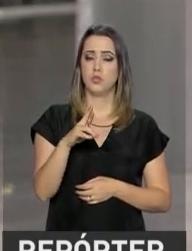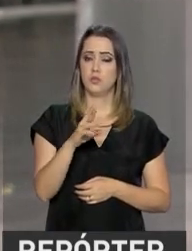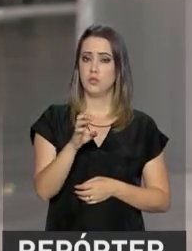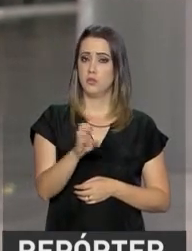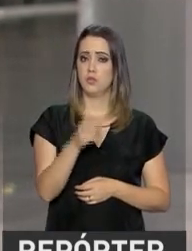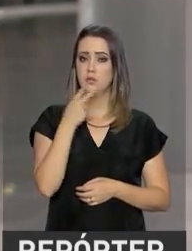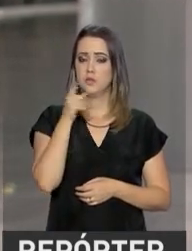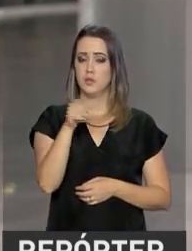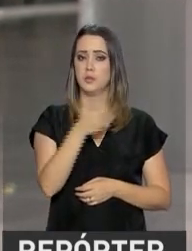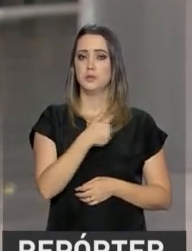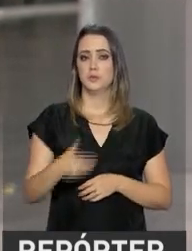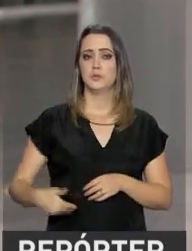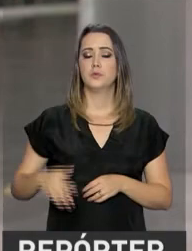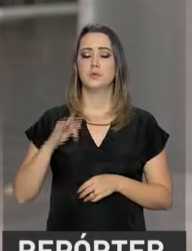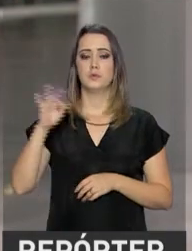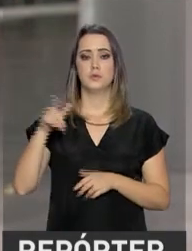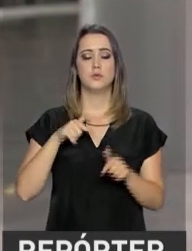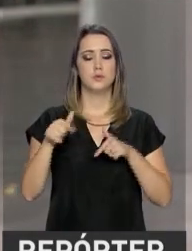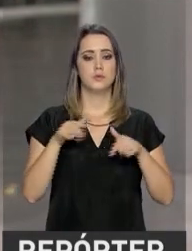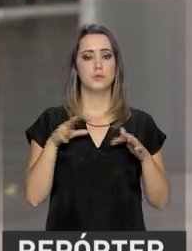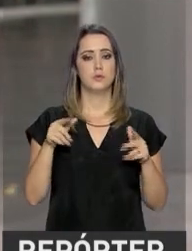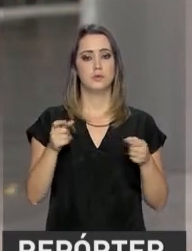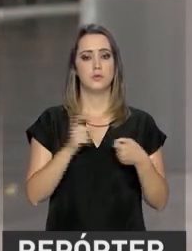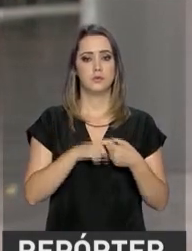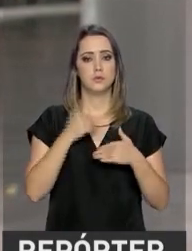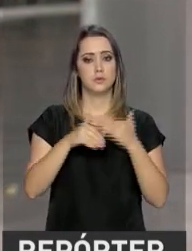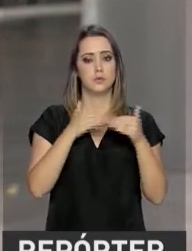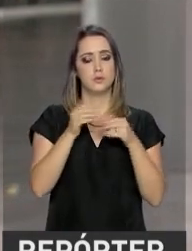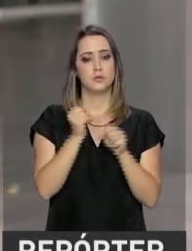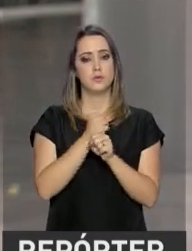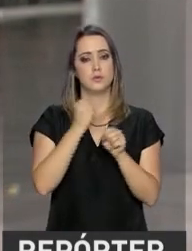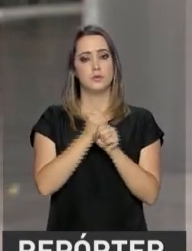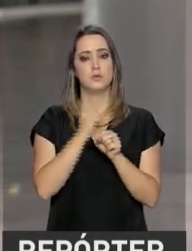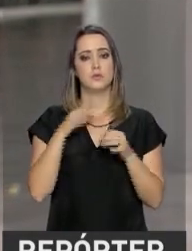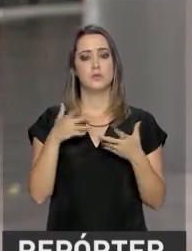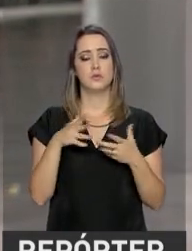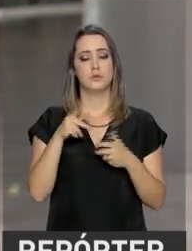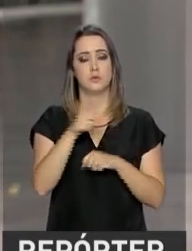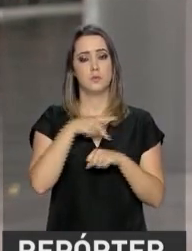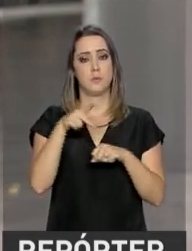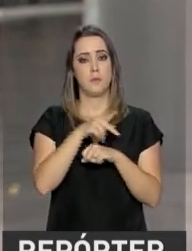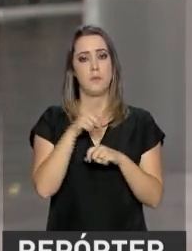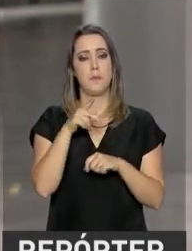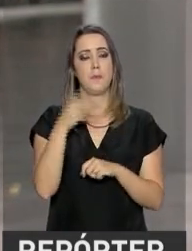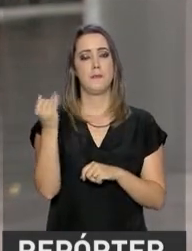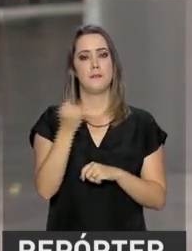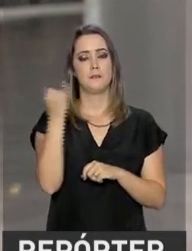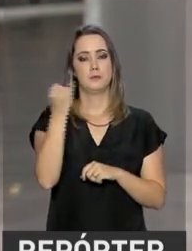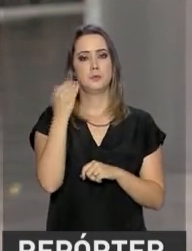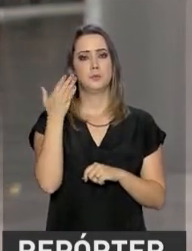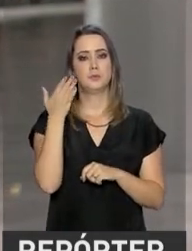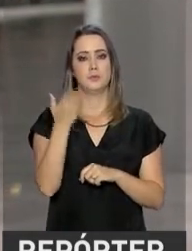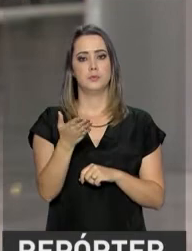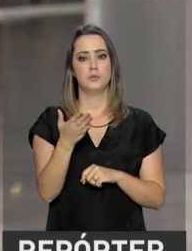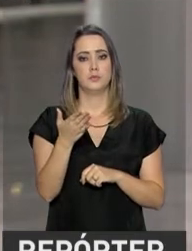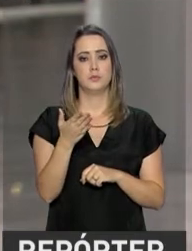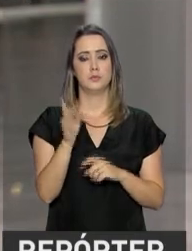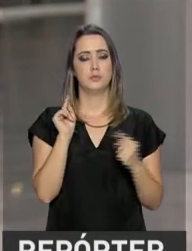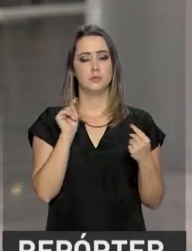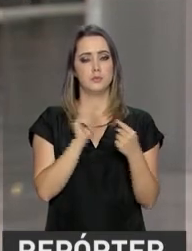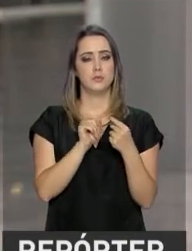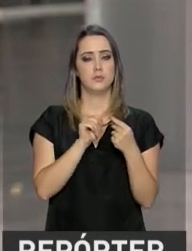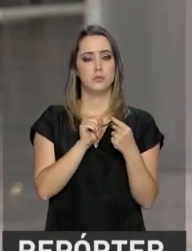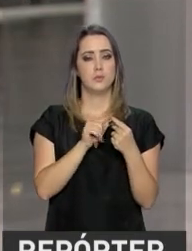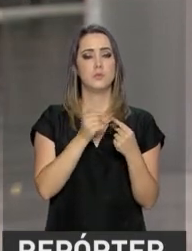o governo federal está trabalhando para retomar todas as obras paralisadas pelo país e destacou a e também porque o objetivo